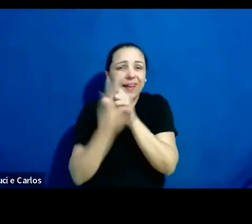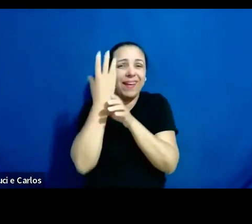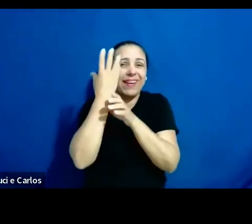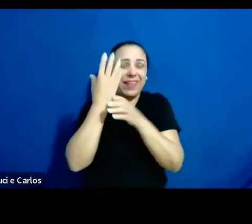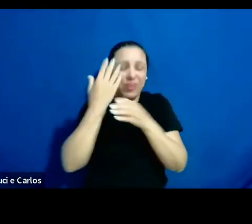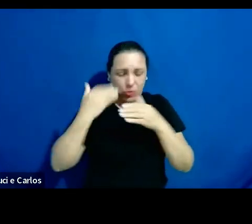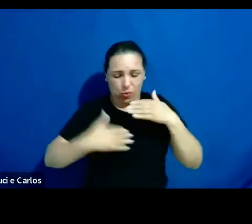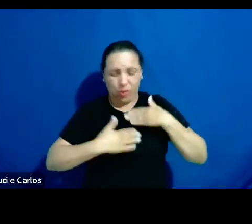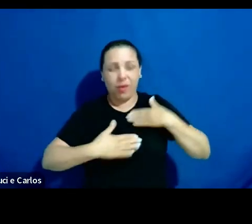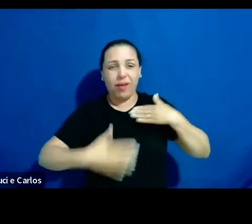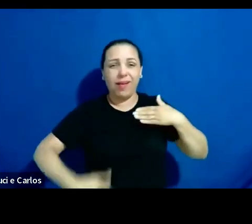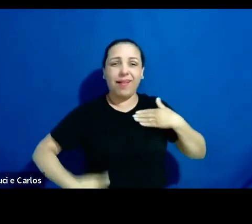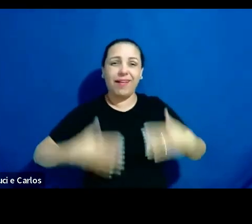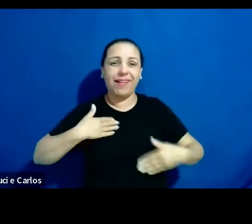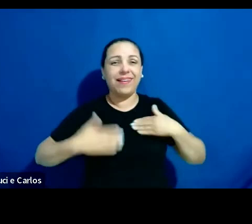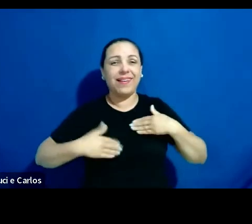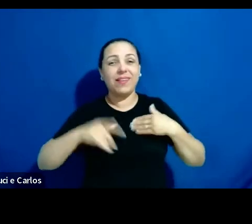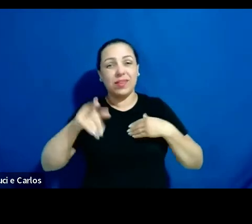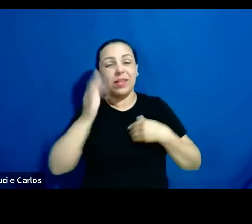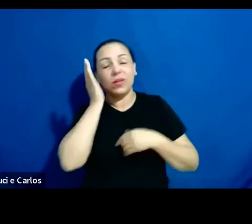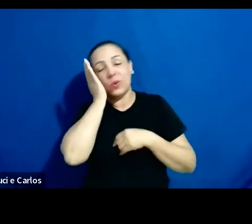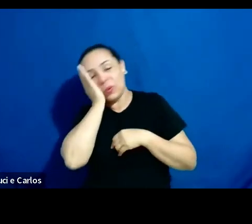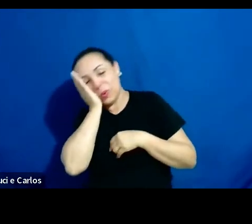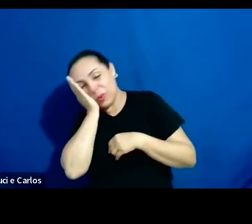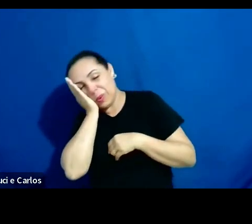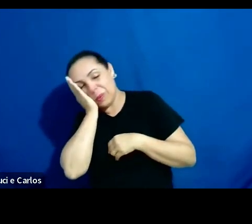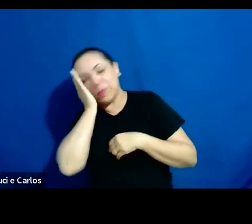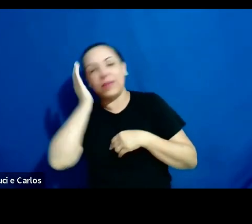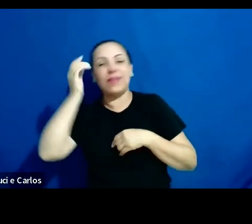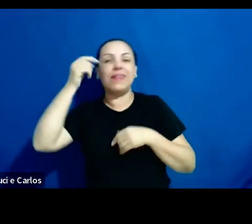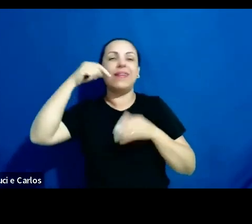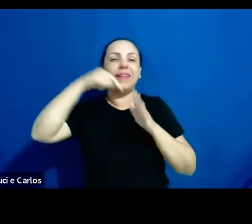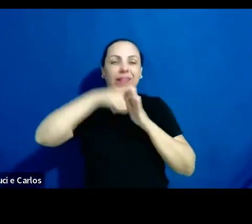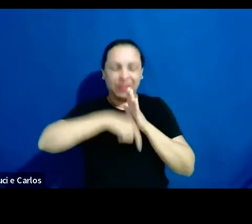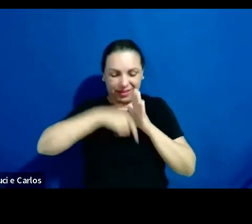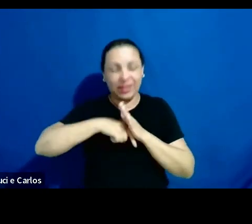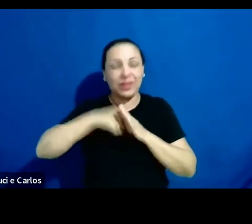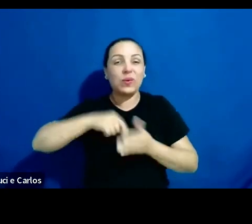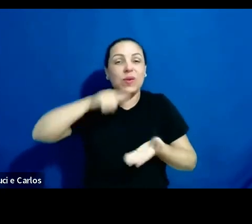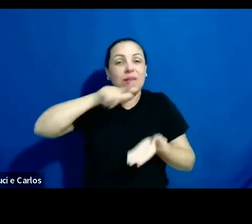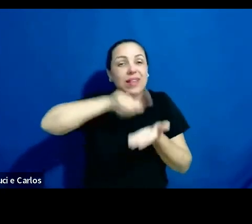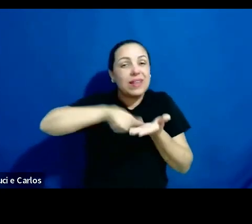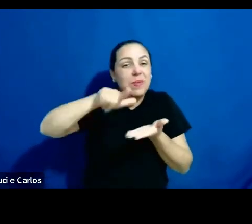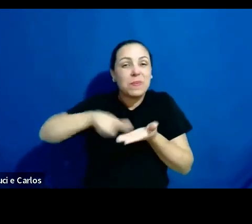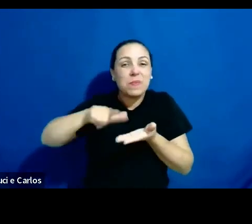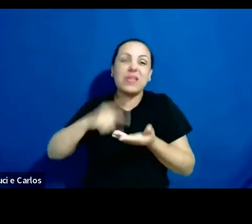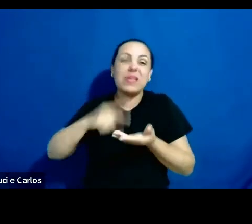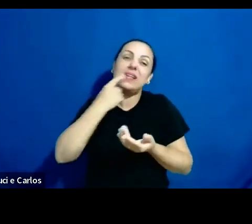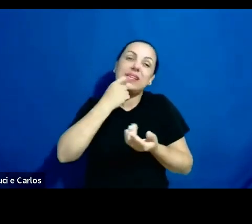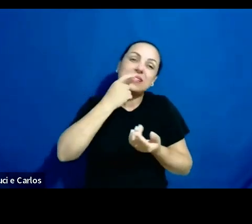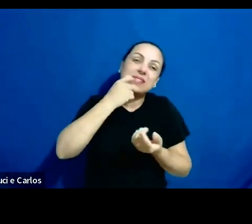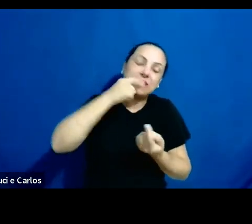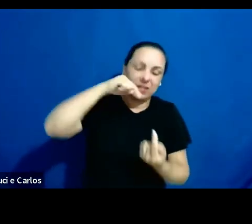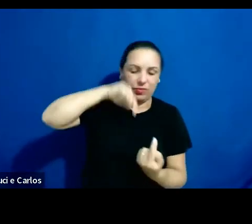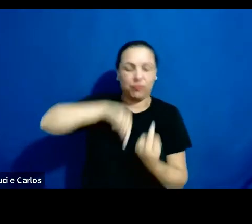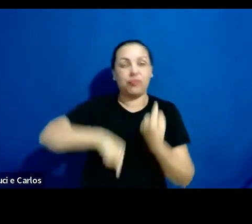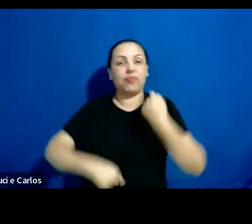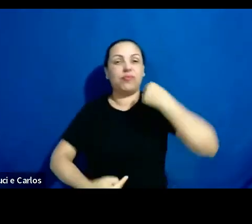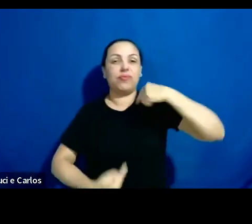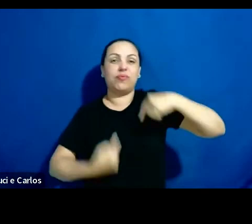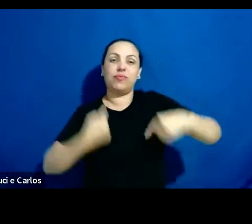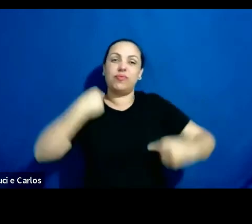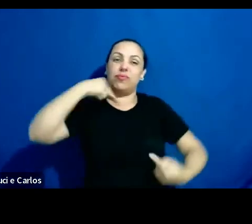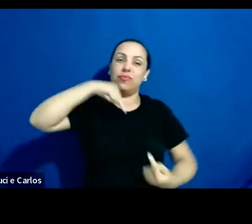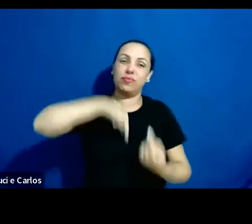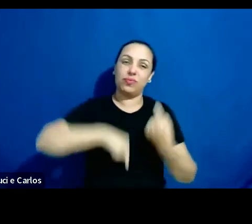você dorme, os meninos vão consertando, né? As artérias, os tecidos, aperta aqui, puxa